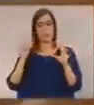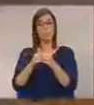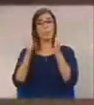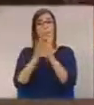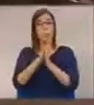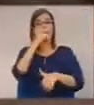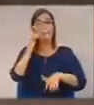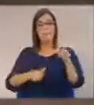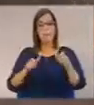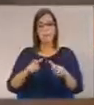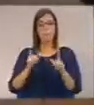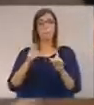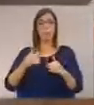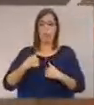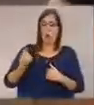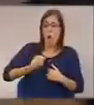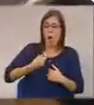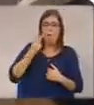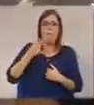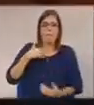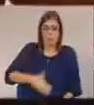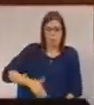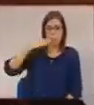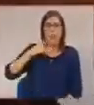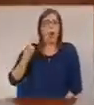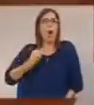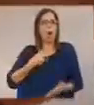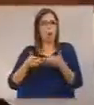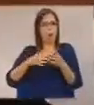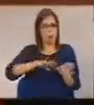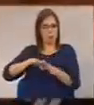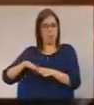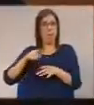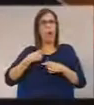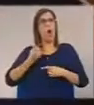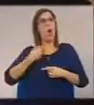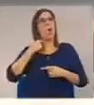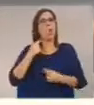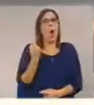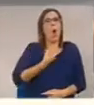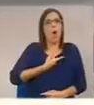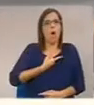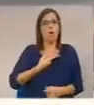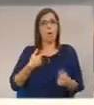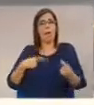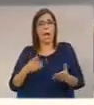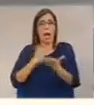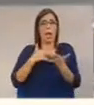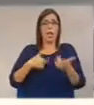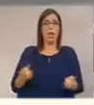as pessoas, independentemente do seu percurso, independentemente das qualificações que tenham ou não